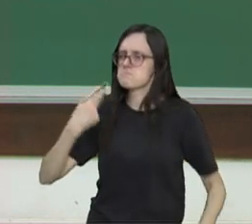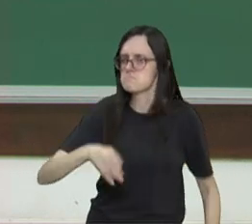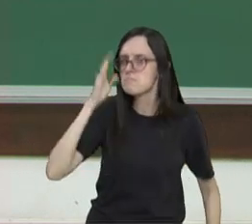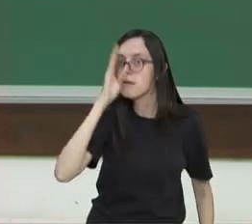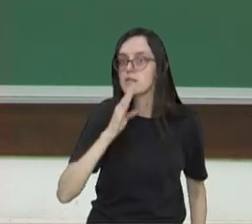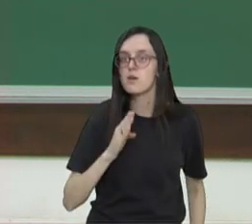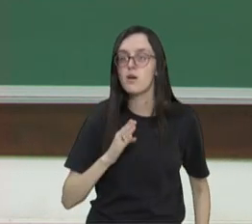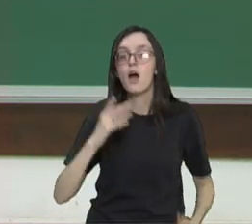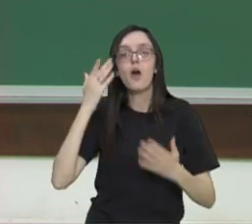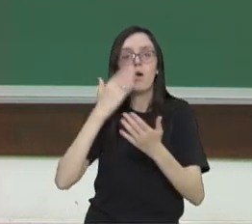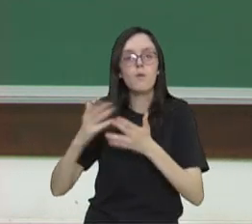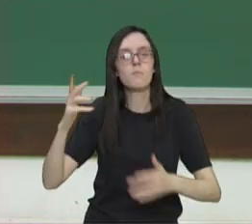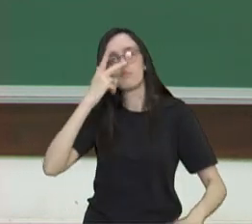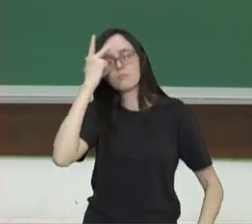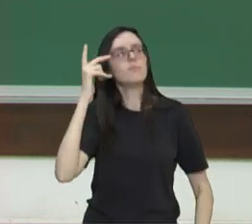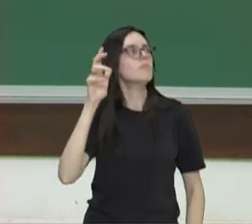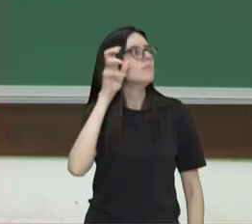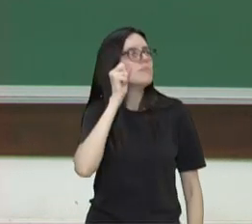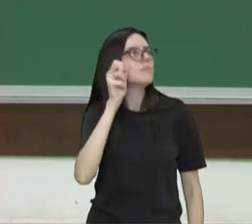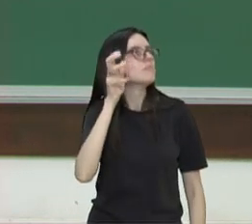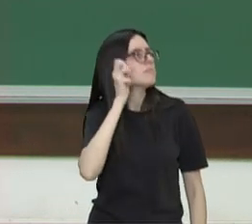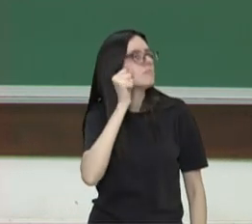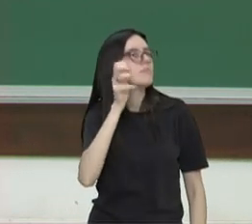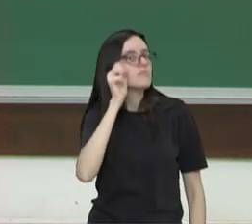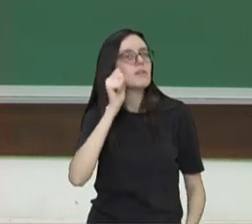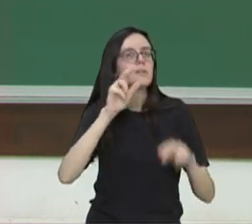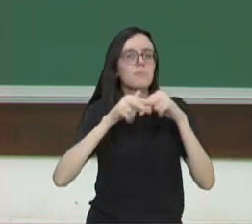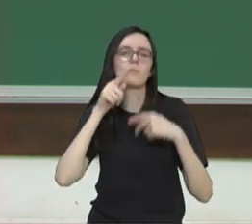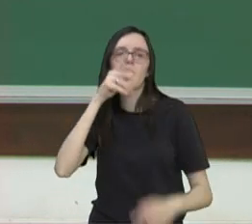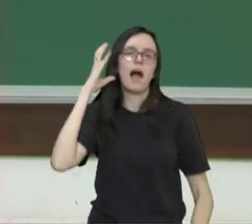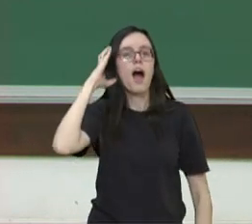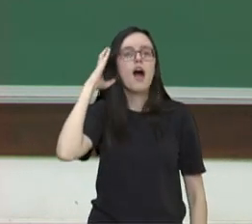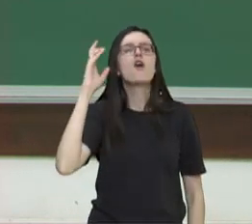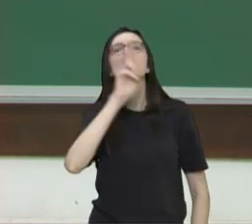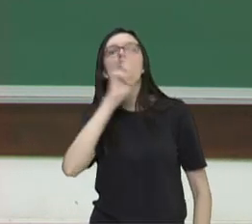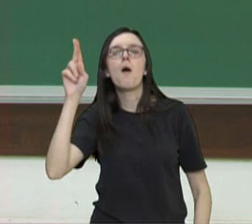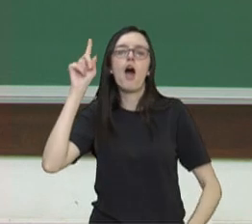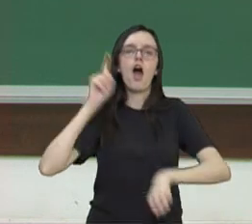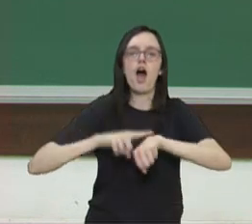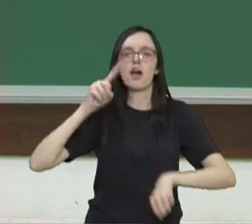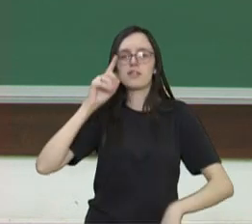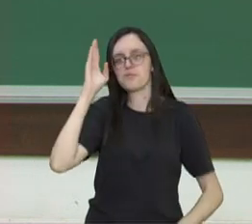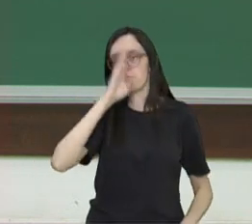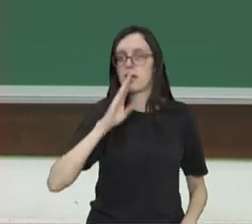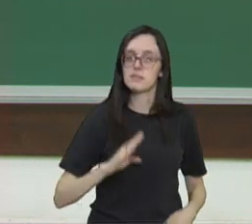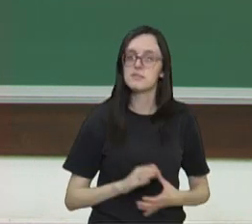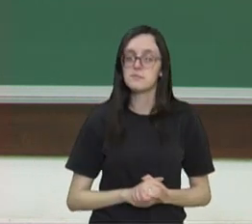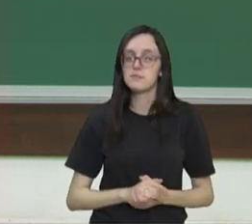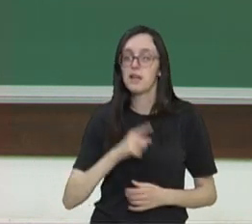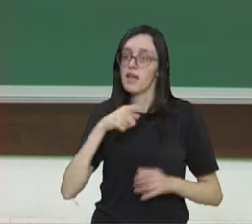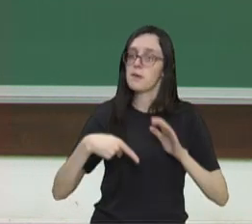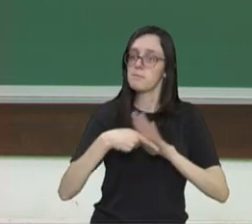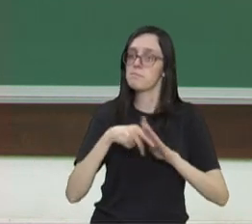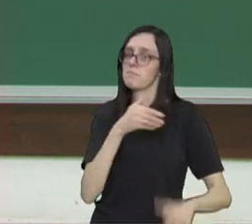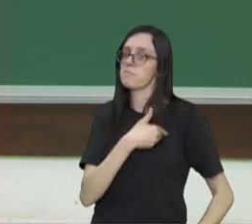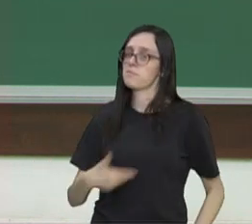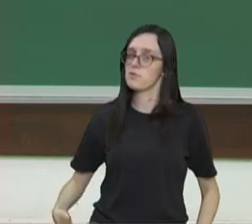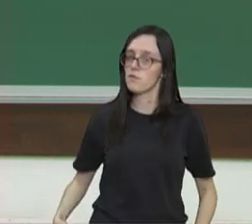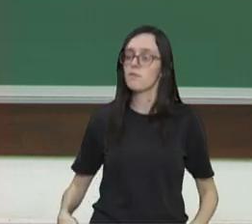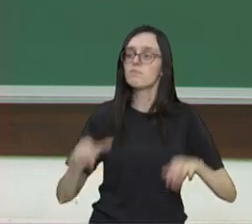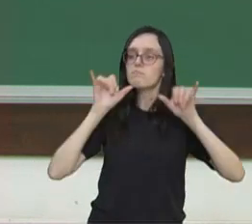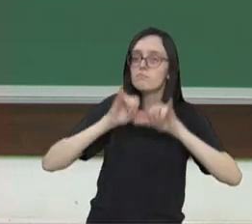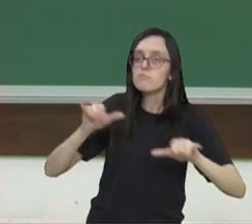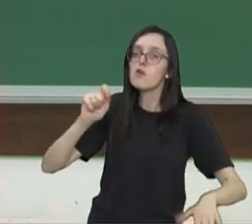entrar dentro das casas das pessoas a partir desse programa A Hora do Brasil, um programa do governo para